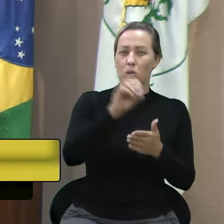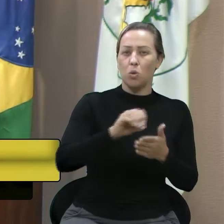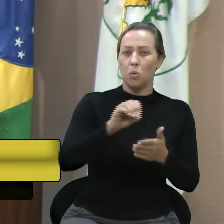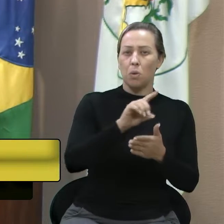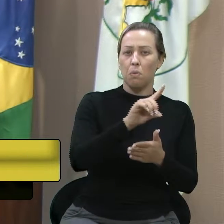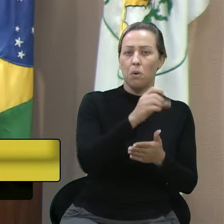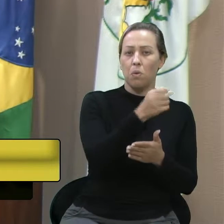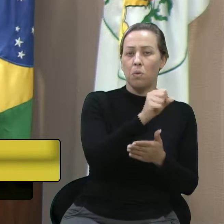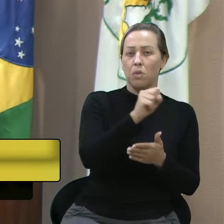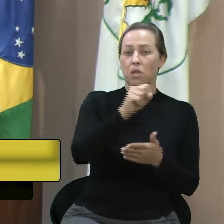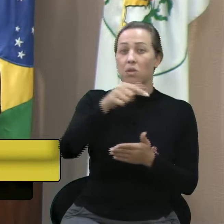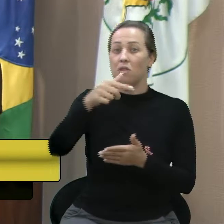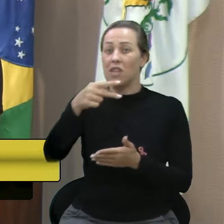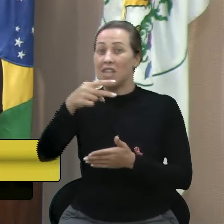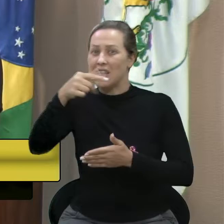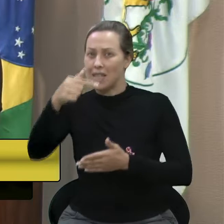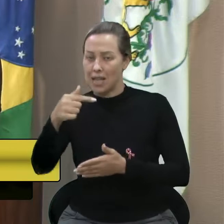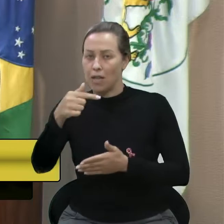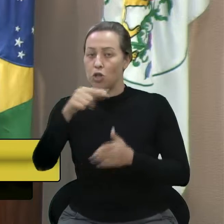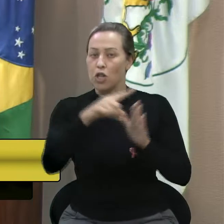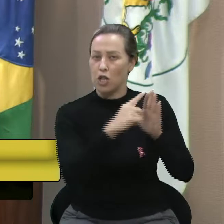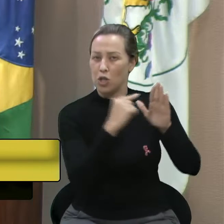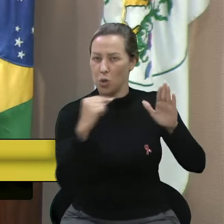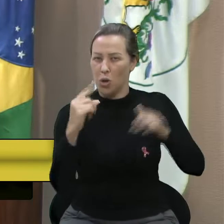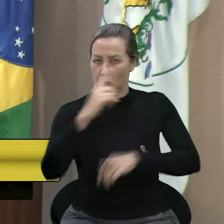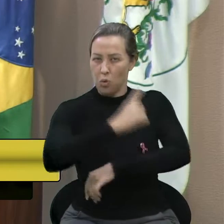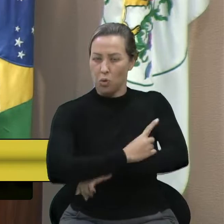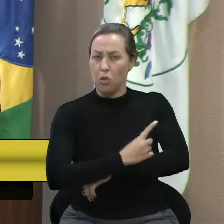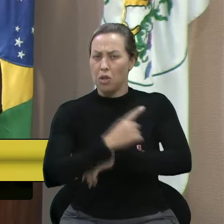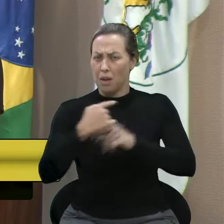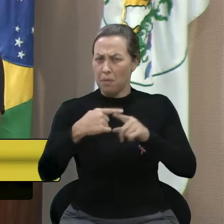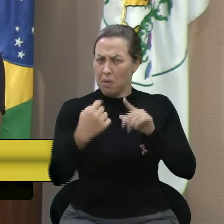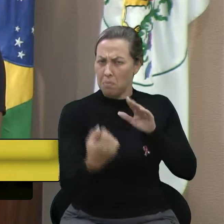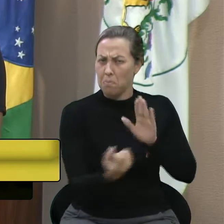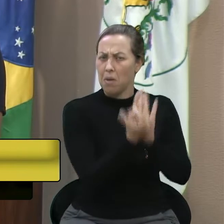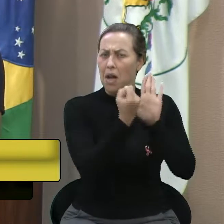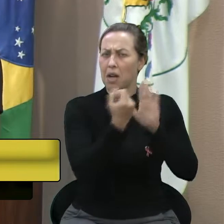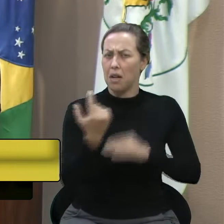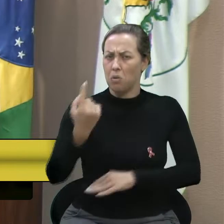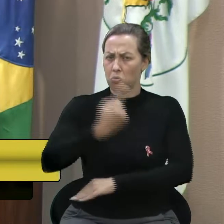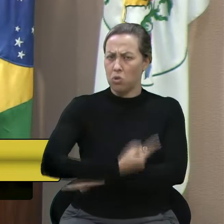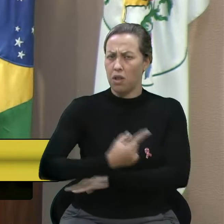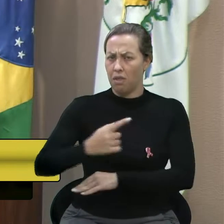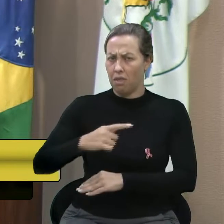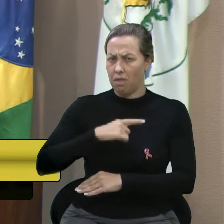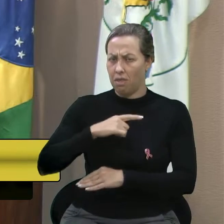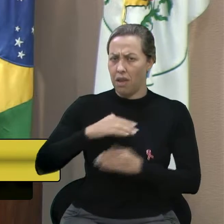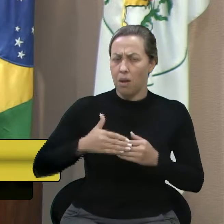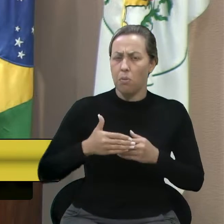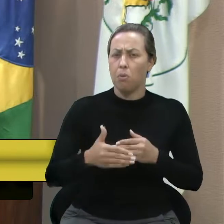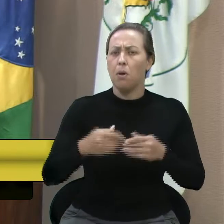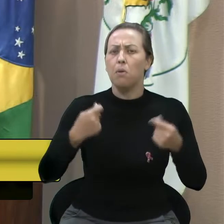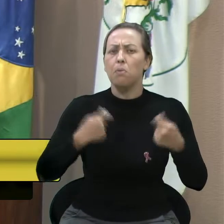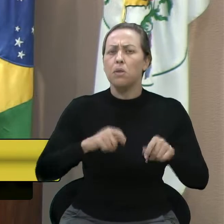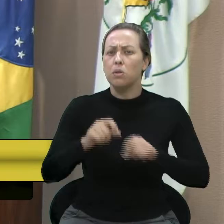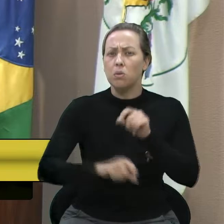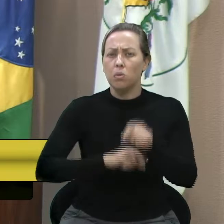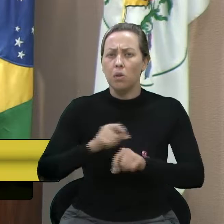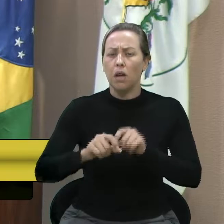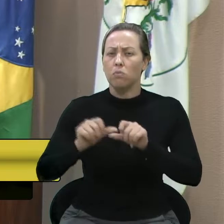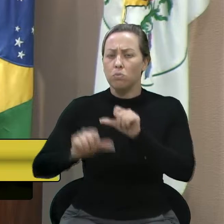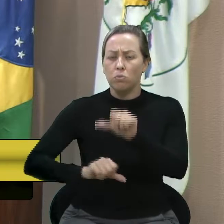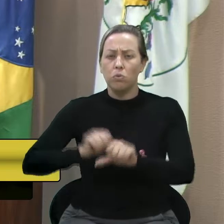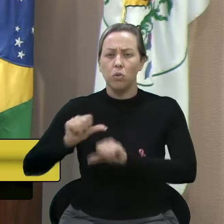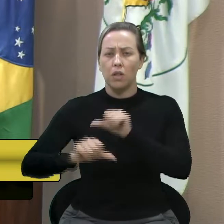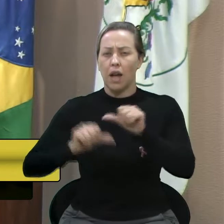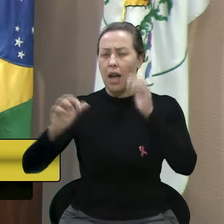de 1827. Além do simbolismo que a data carrega, é preciso ultrapassarmos